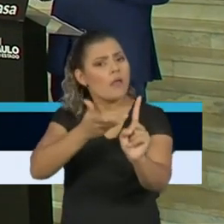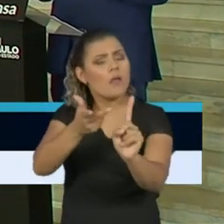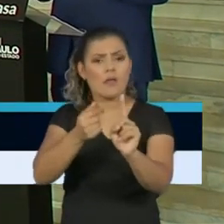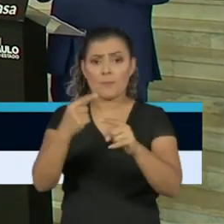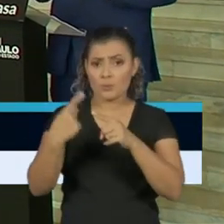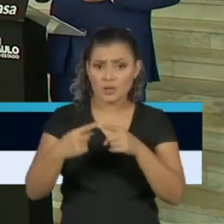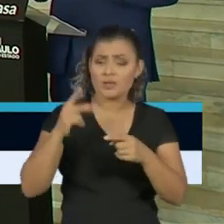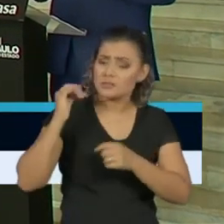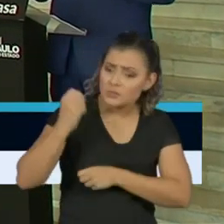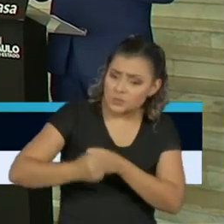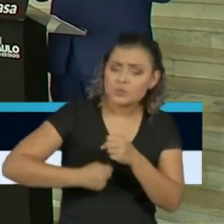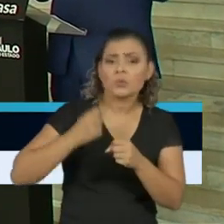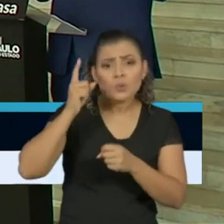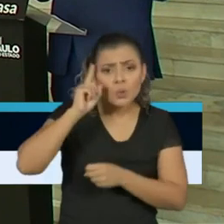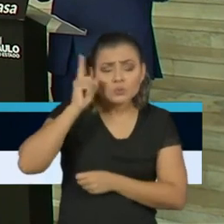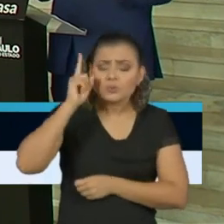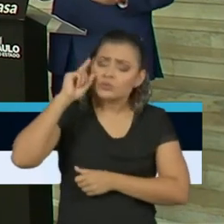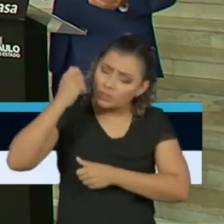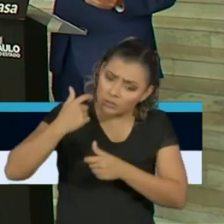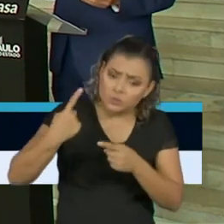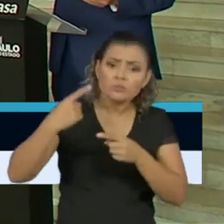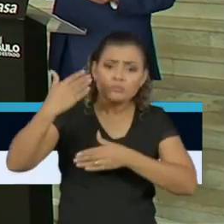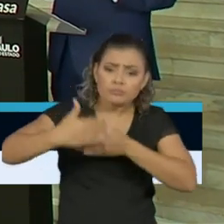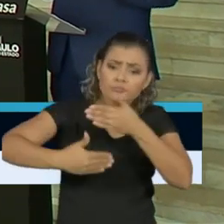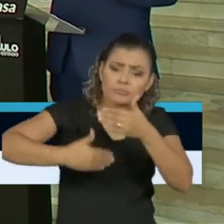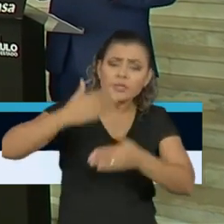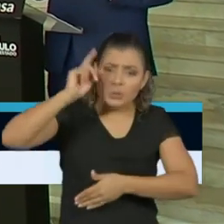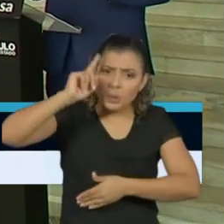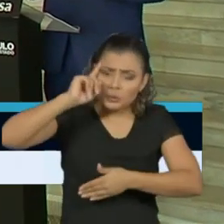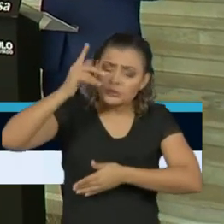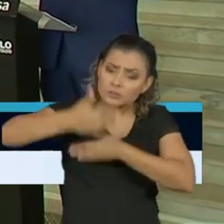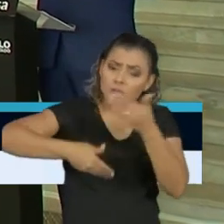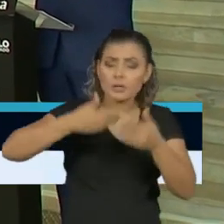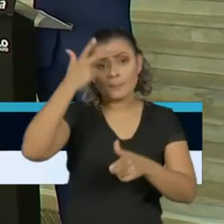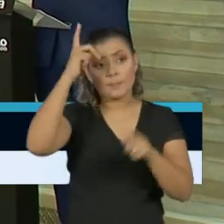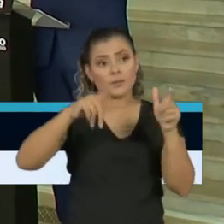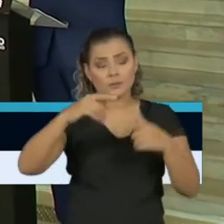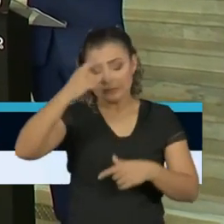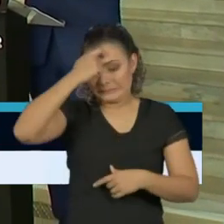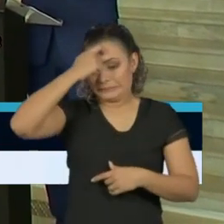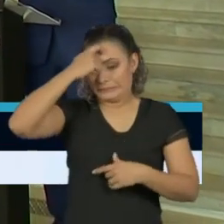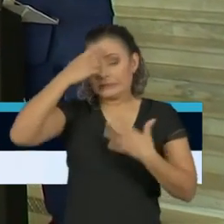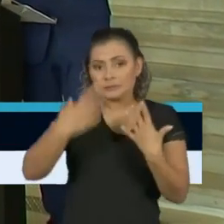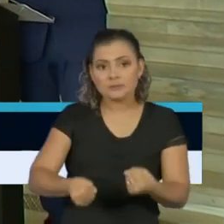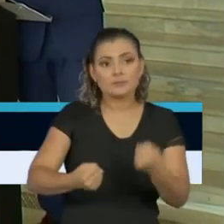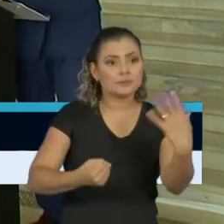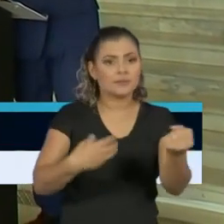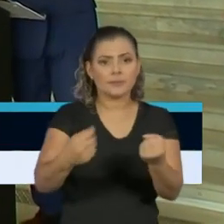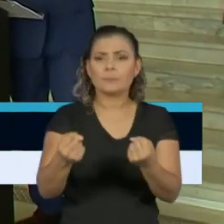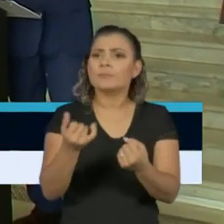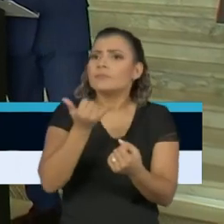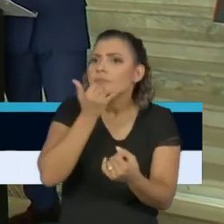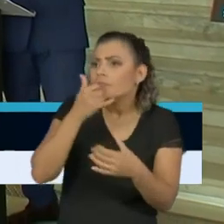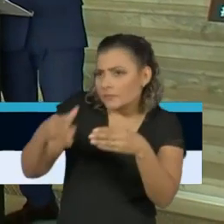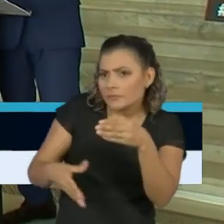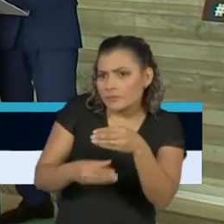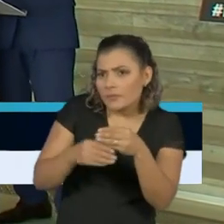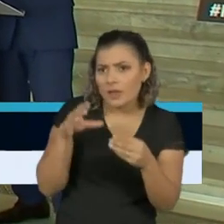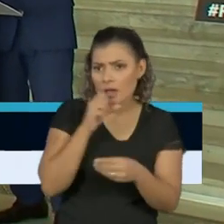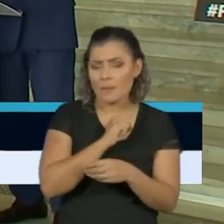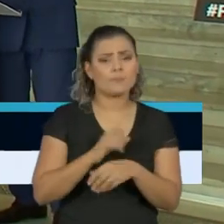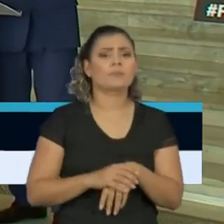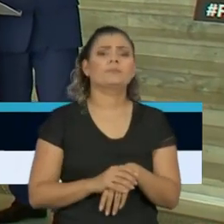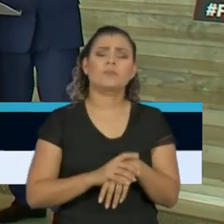a cada dia as pessoas vão se envolver de uma forma melhor. O governador me permite uma análise. Nenhum